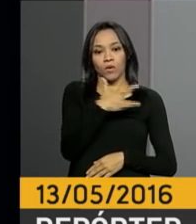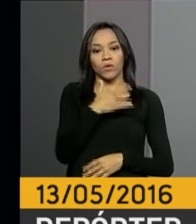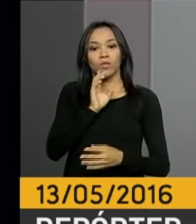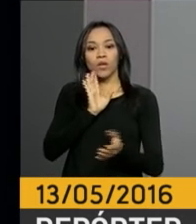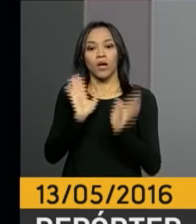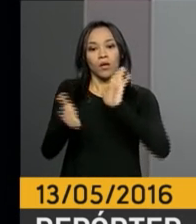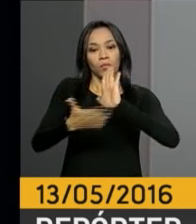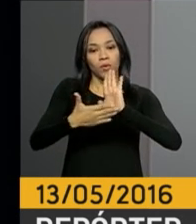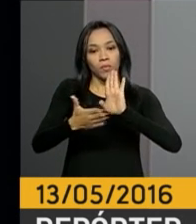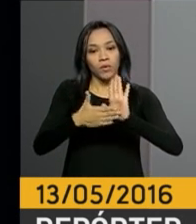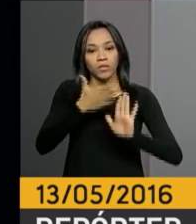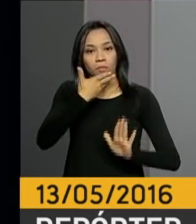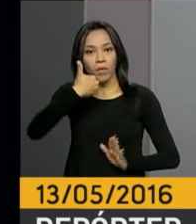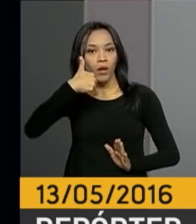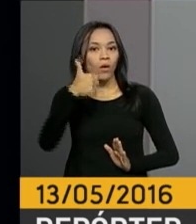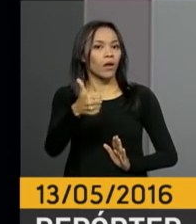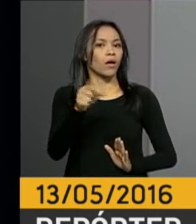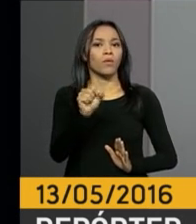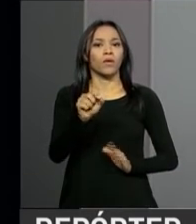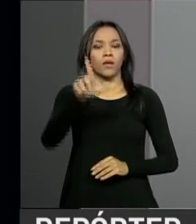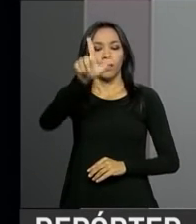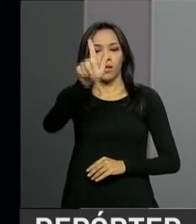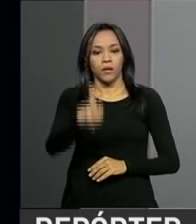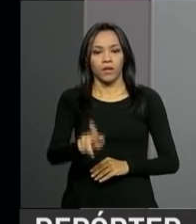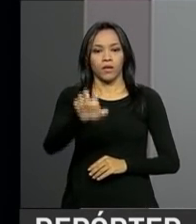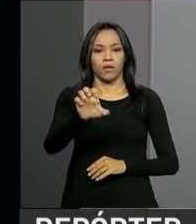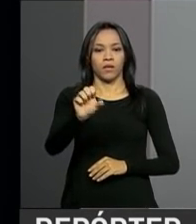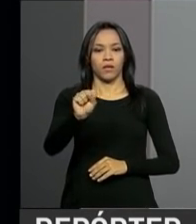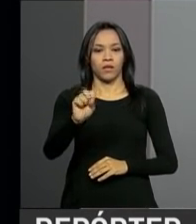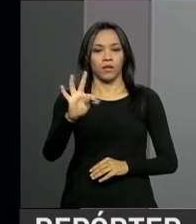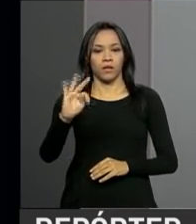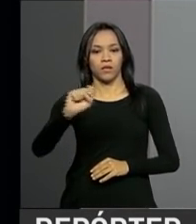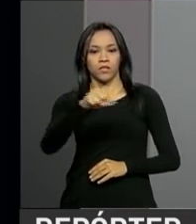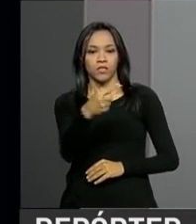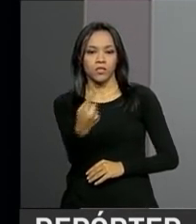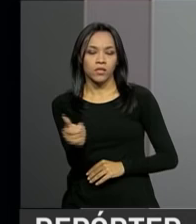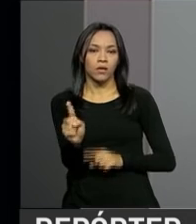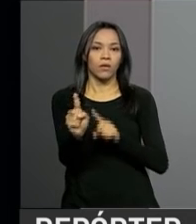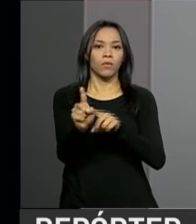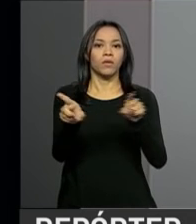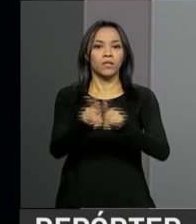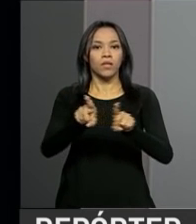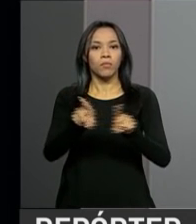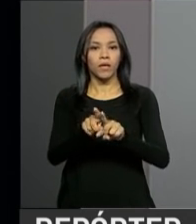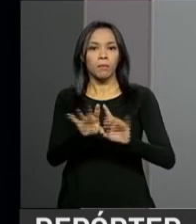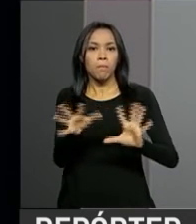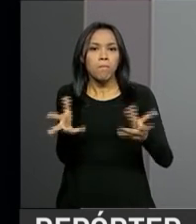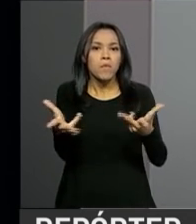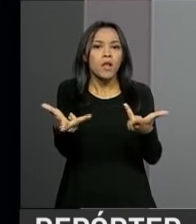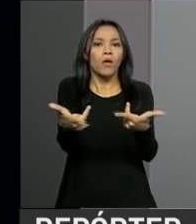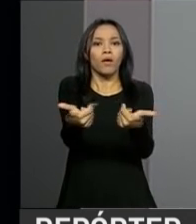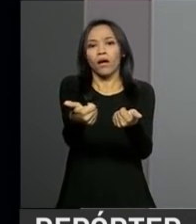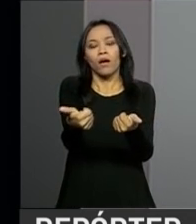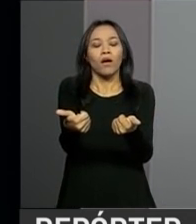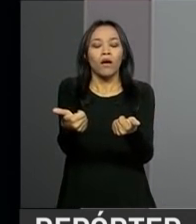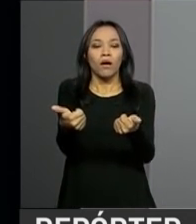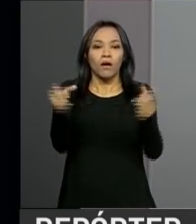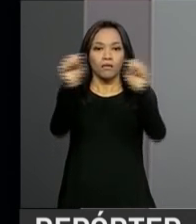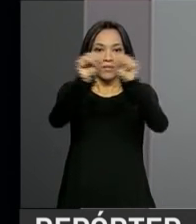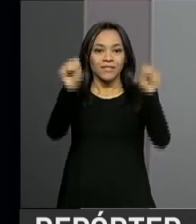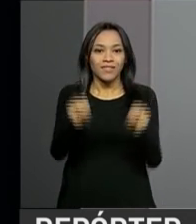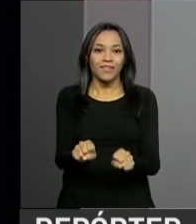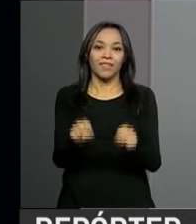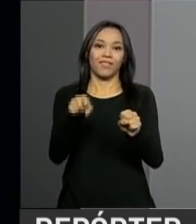gestão eh aperfeiçoar o sistema de informação não há um sistema integrado de